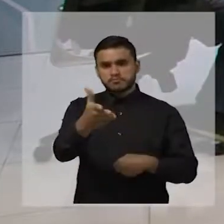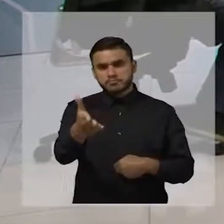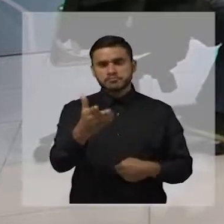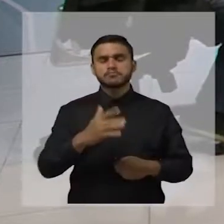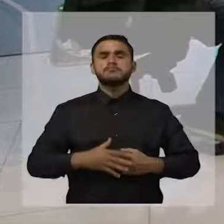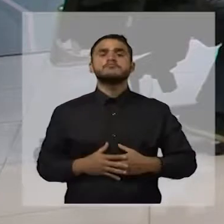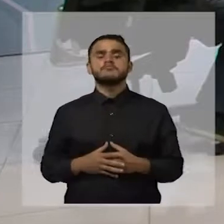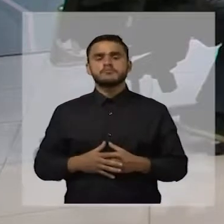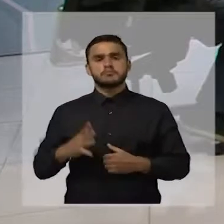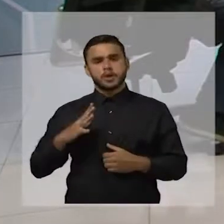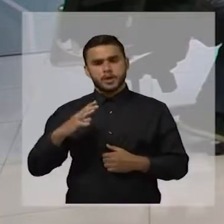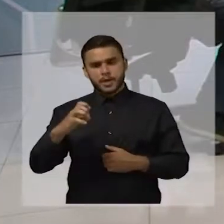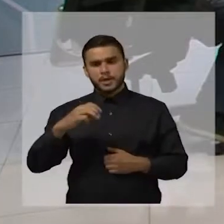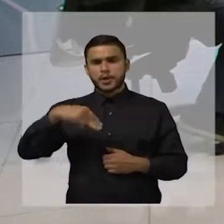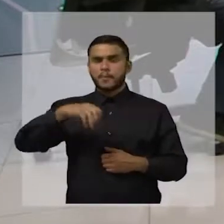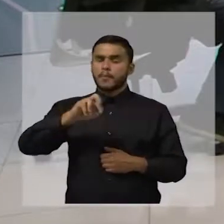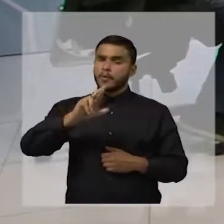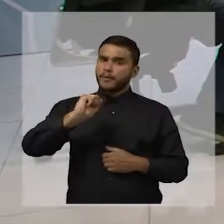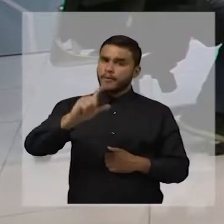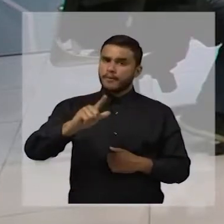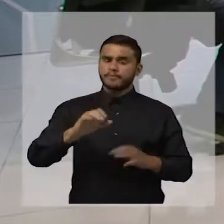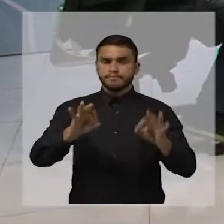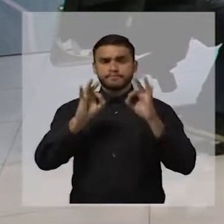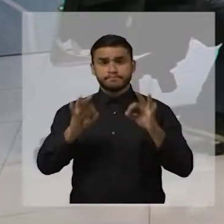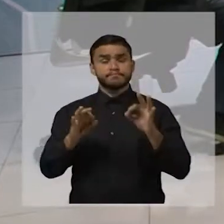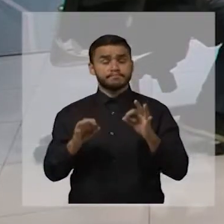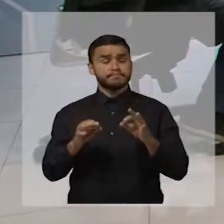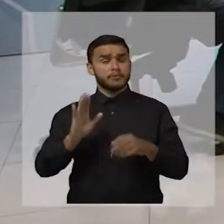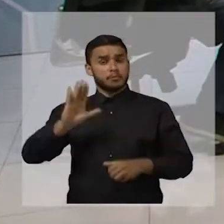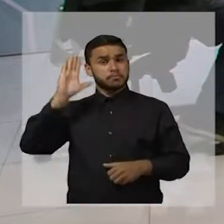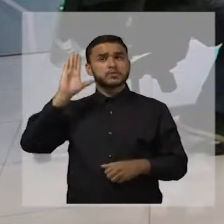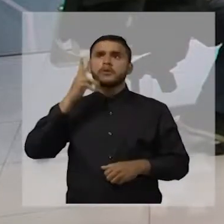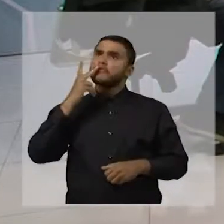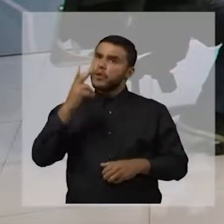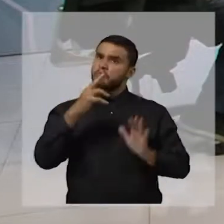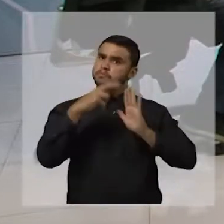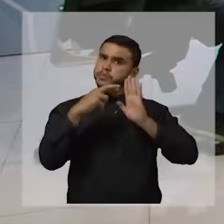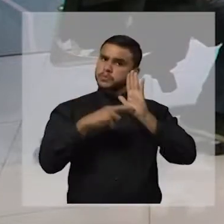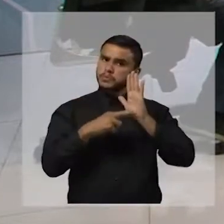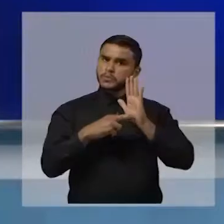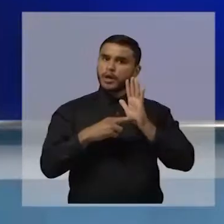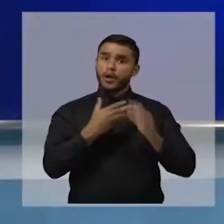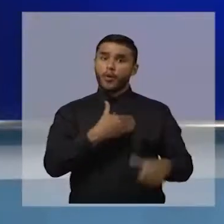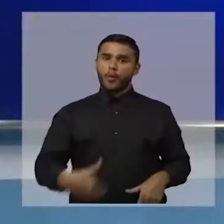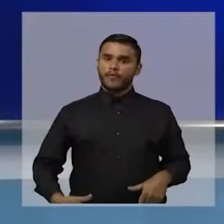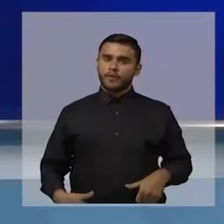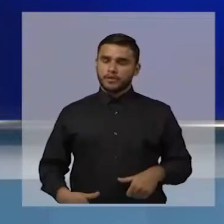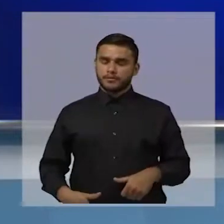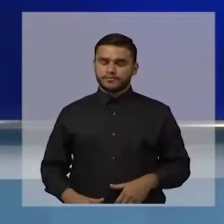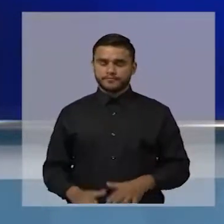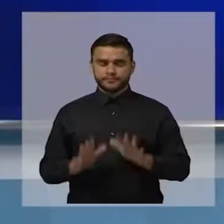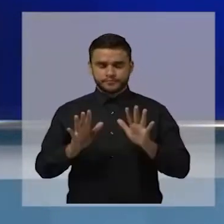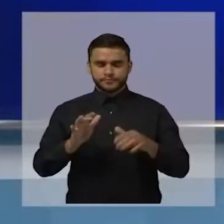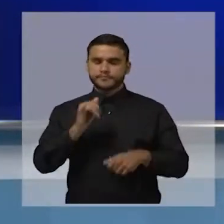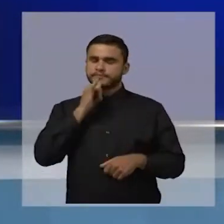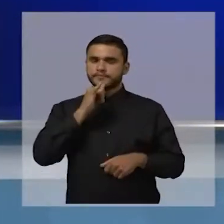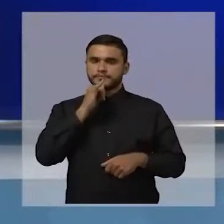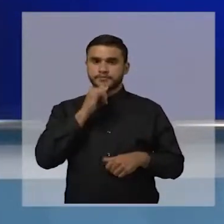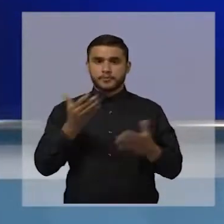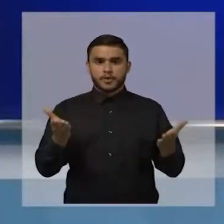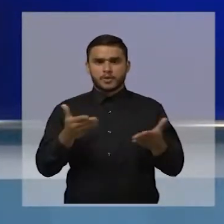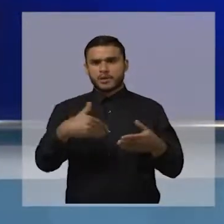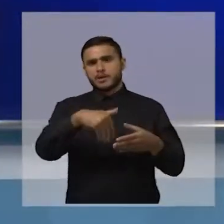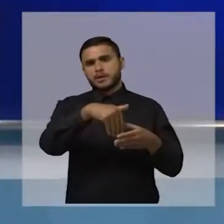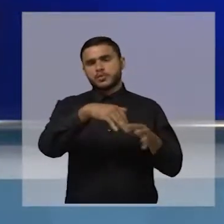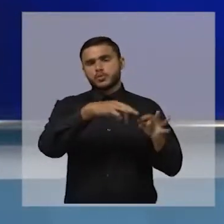aqui o aspecto ético, moral e, sobretudo, o compromisso público. A partir das